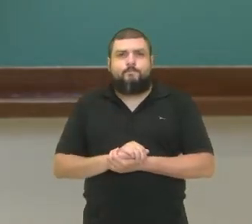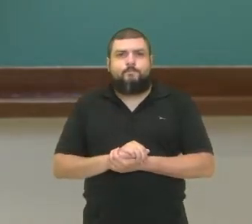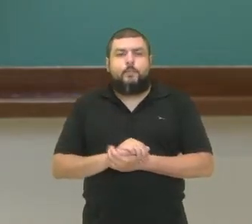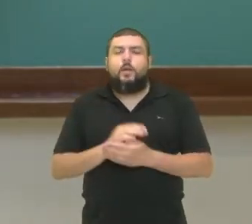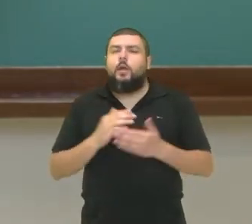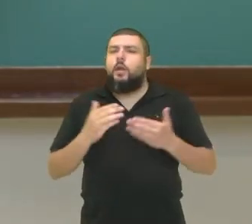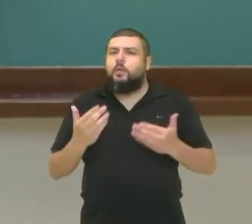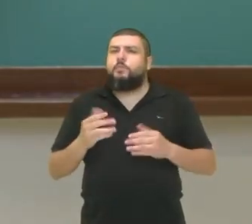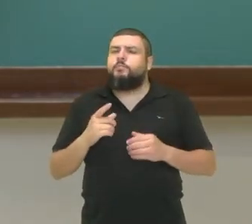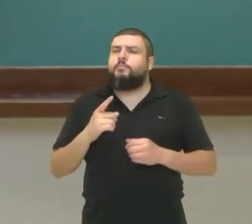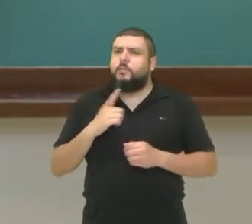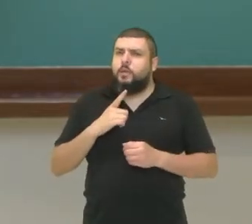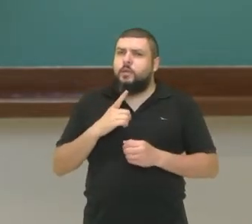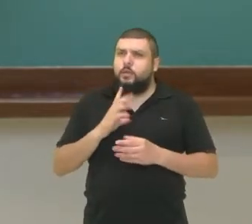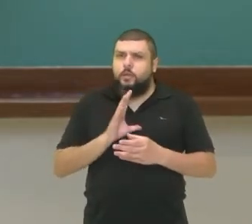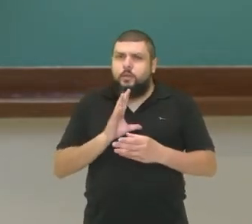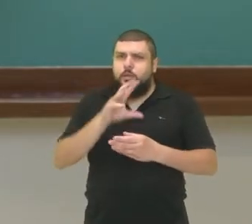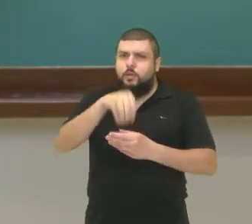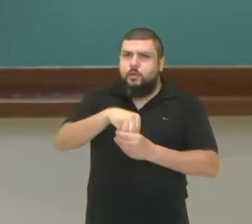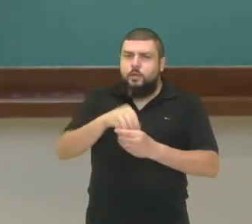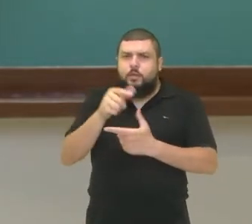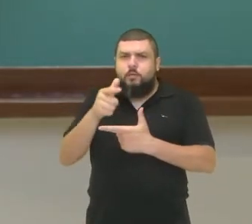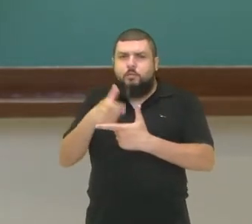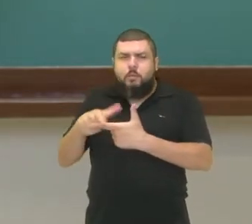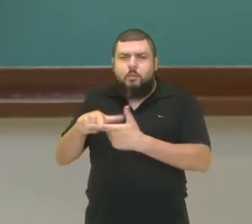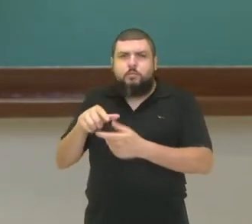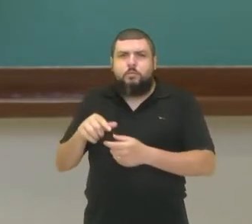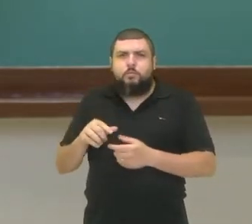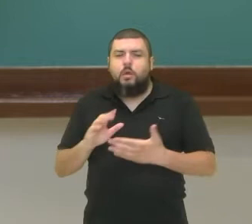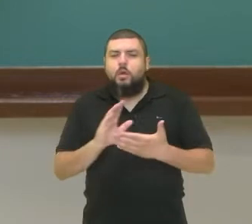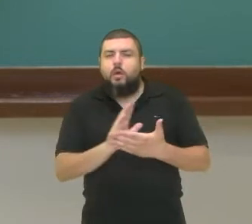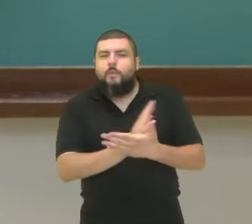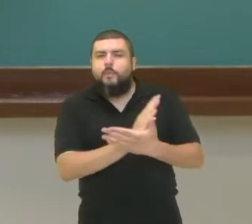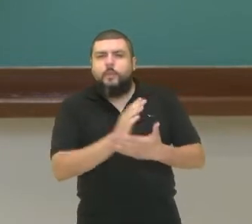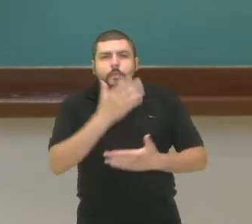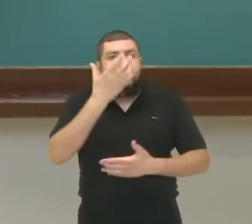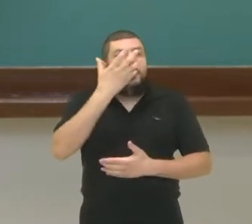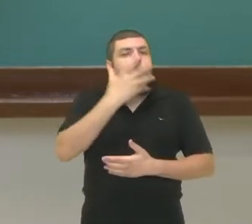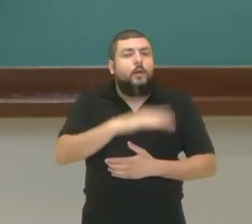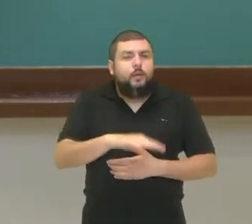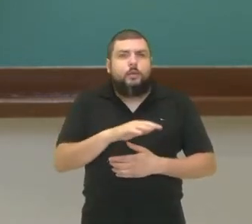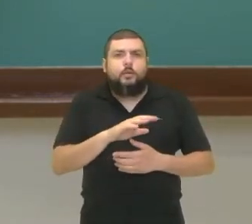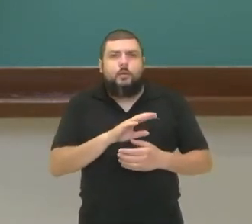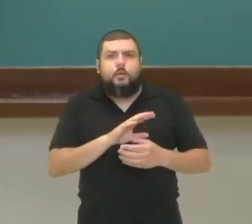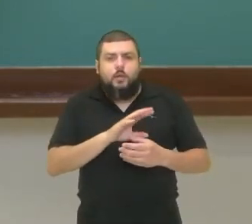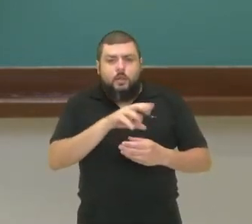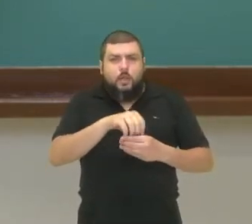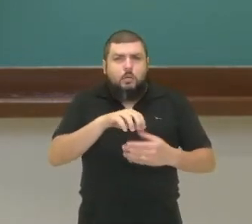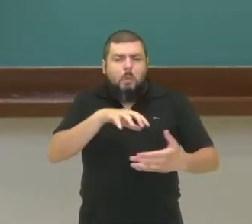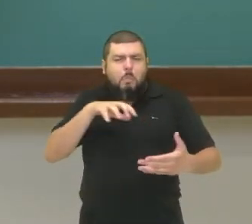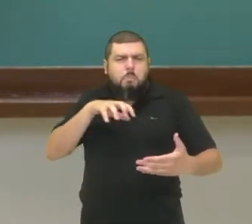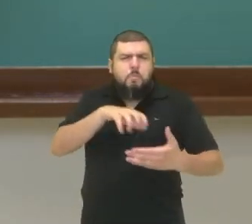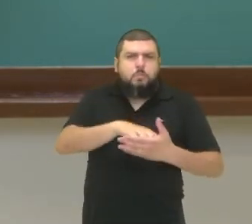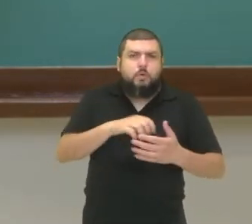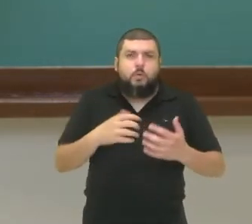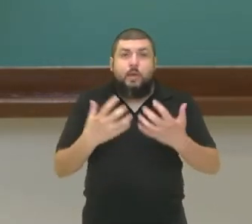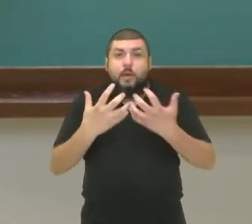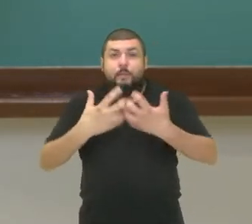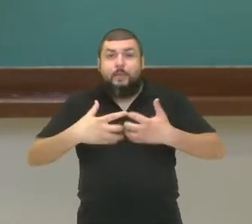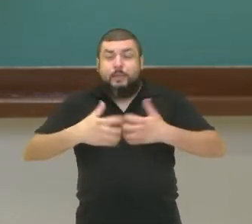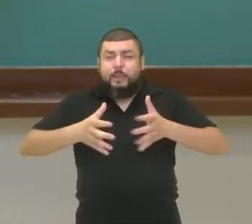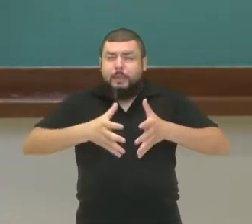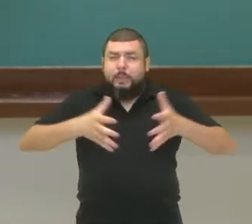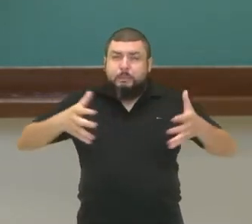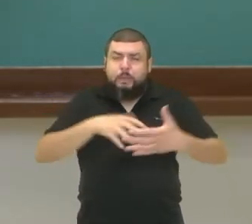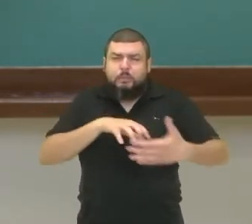algumas problemáticas aqui. Então crianças acabavam sofrendo acidentes nessas indústrias, nos grandes maquinários.